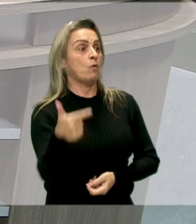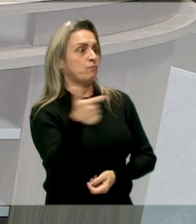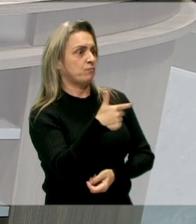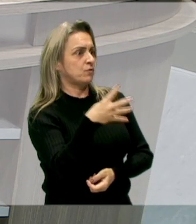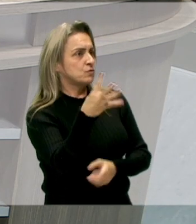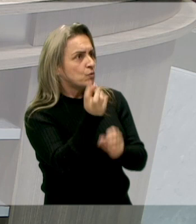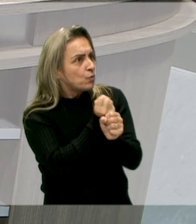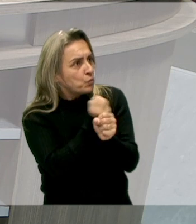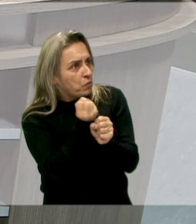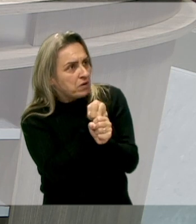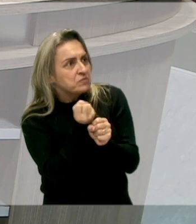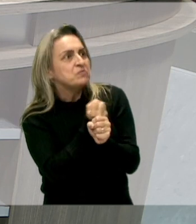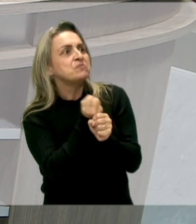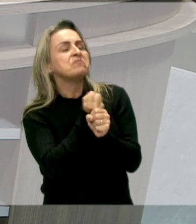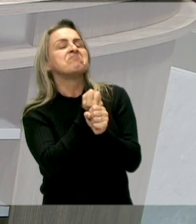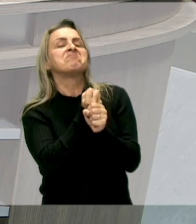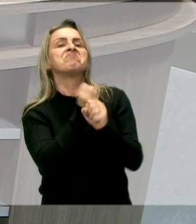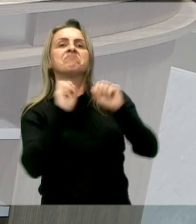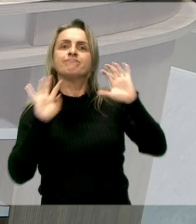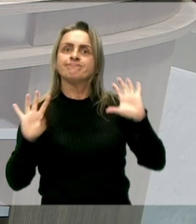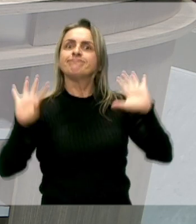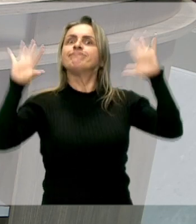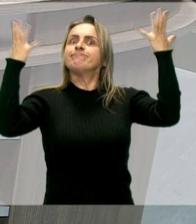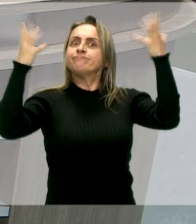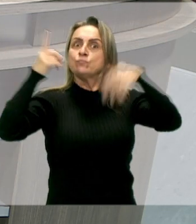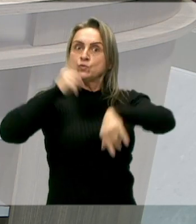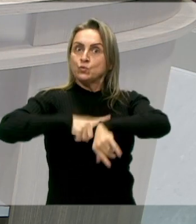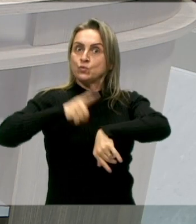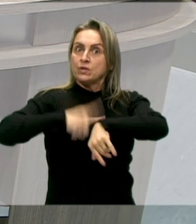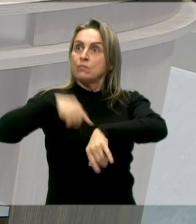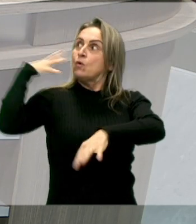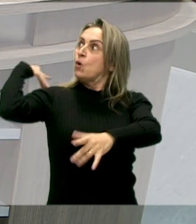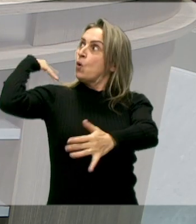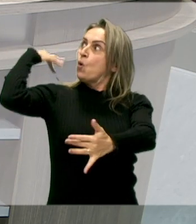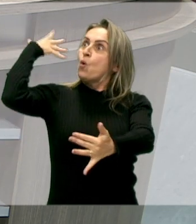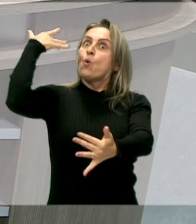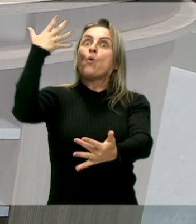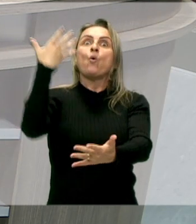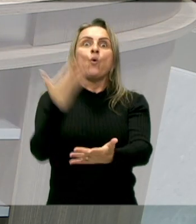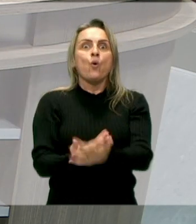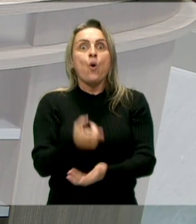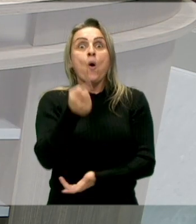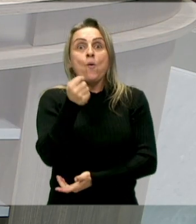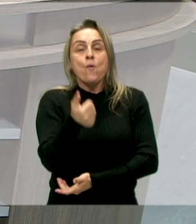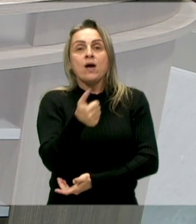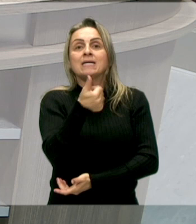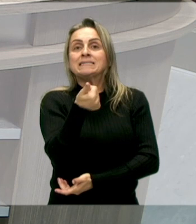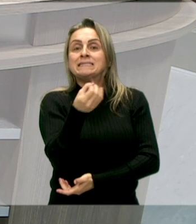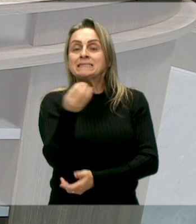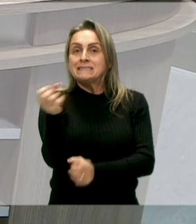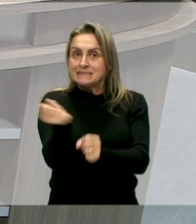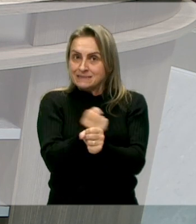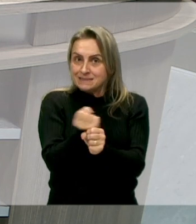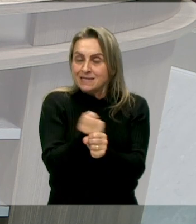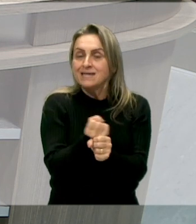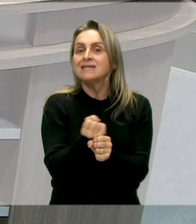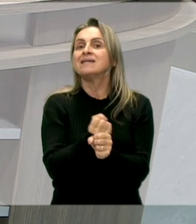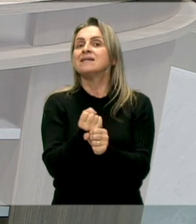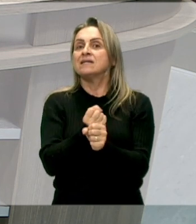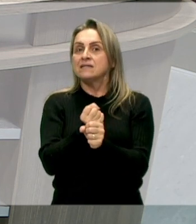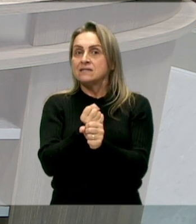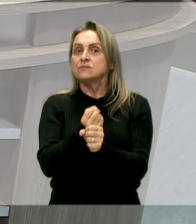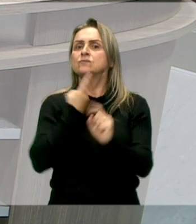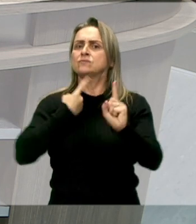festival, mas é um tempo danado, quase 100 anos, pelo menos agora documentado, né?